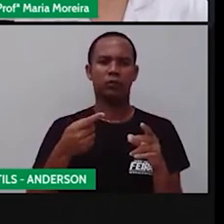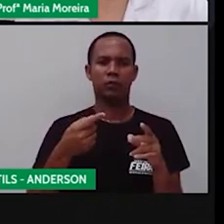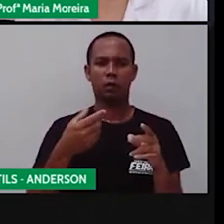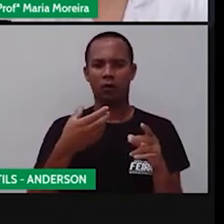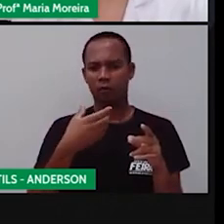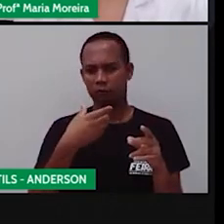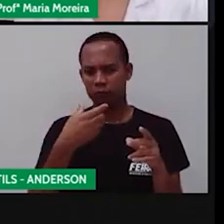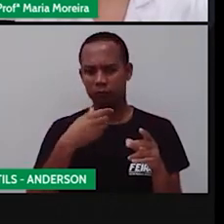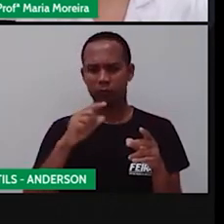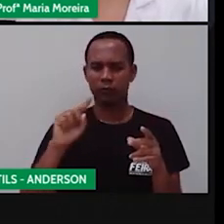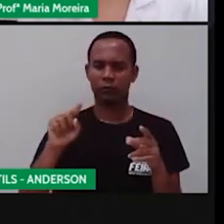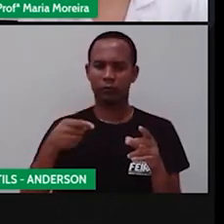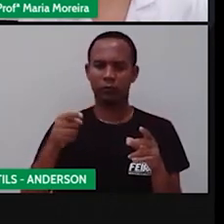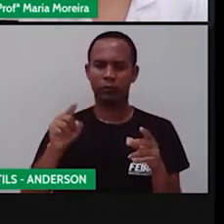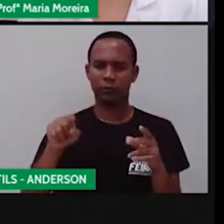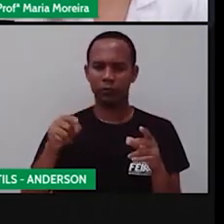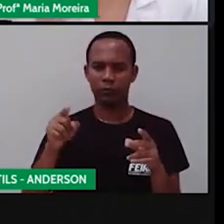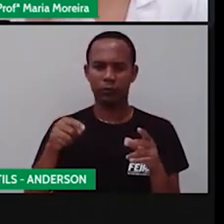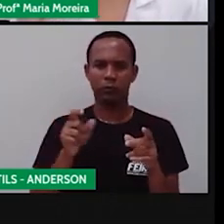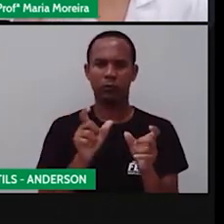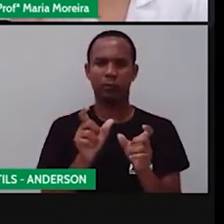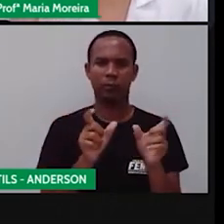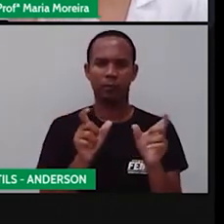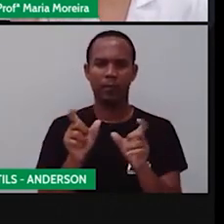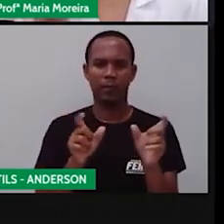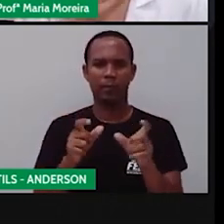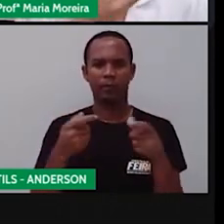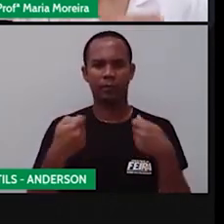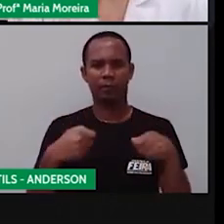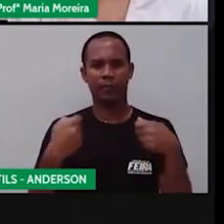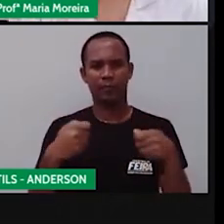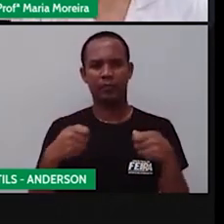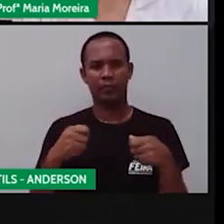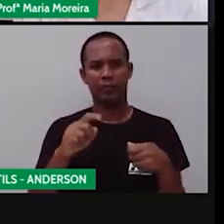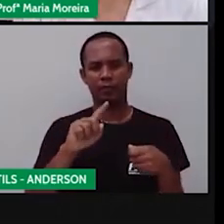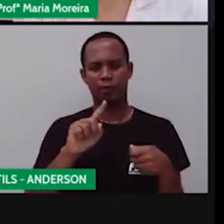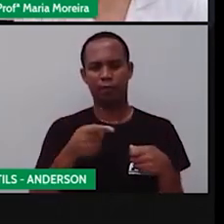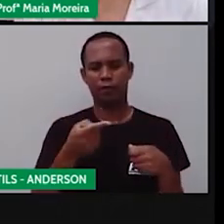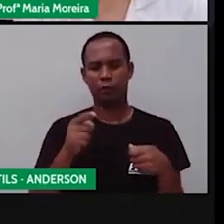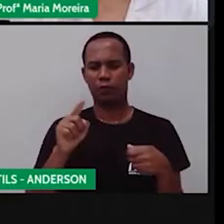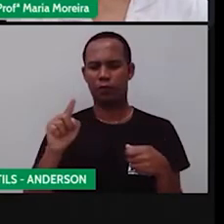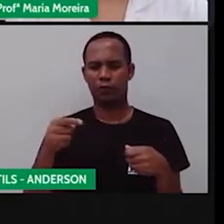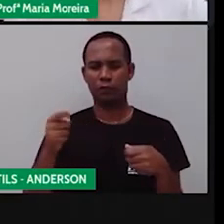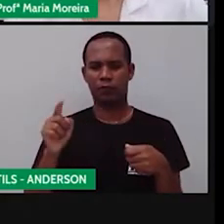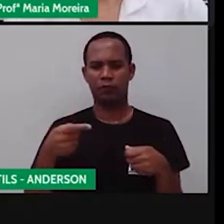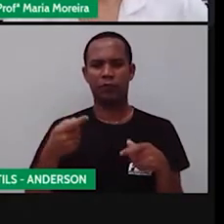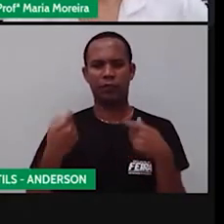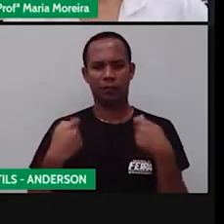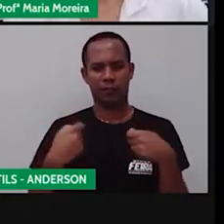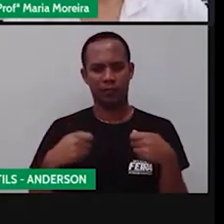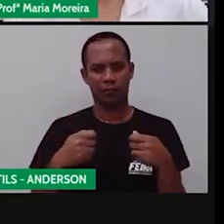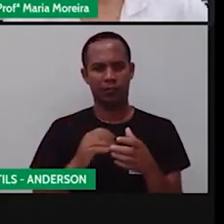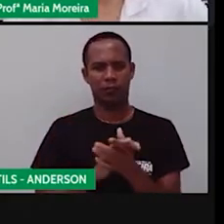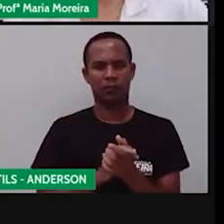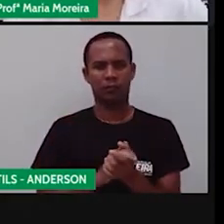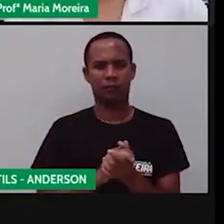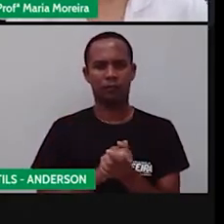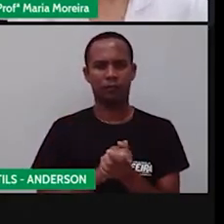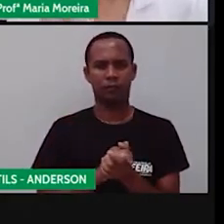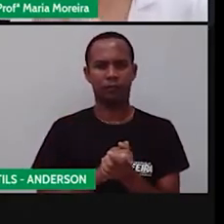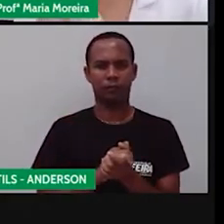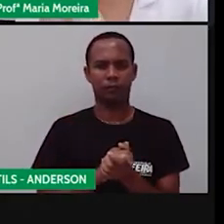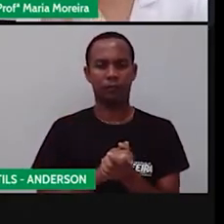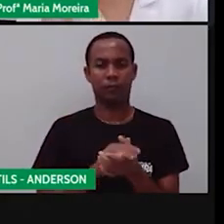bolo, vírgula. Para cada uma dessas palavras, eu vou o quê? Separar com a vírgula, certo? Então, vamos aqui, na